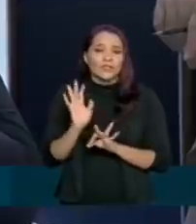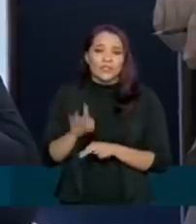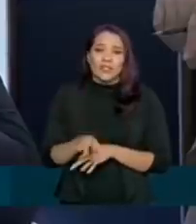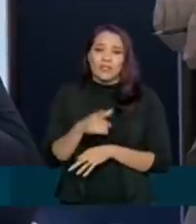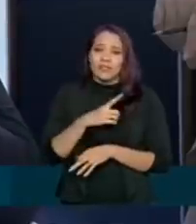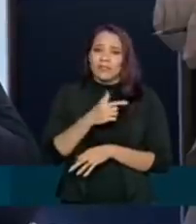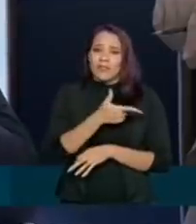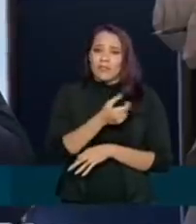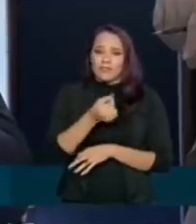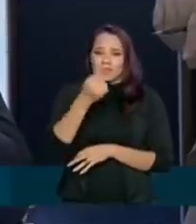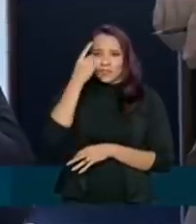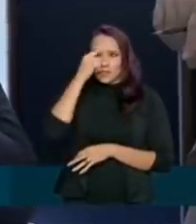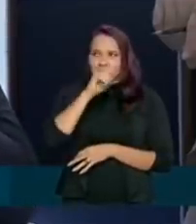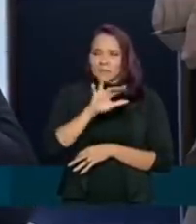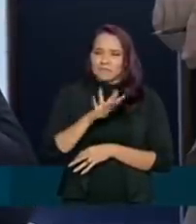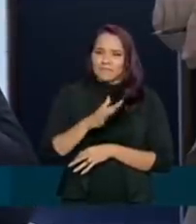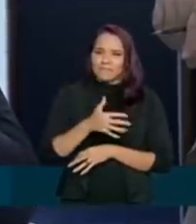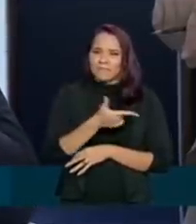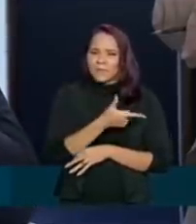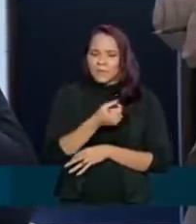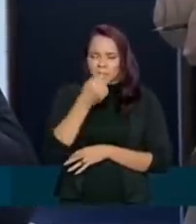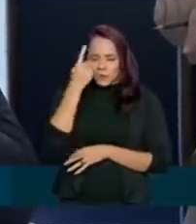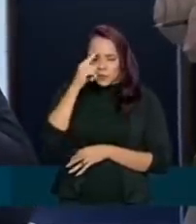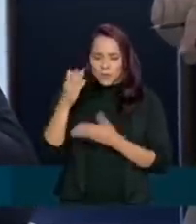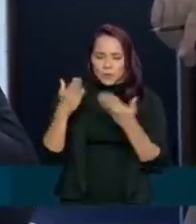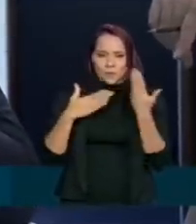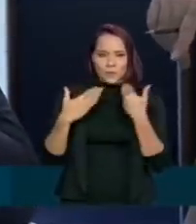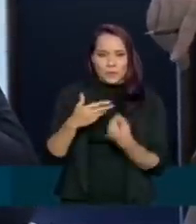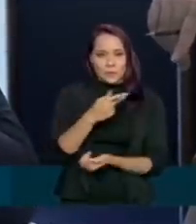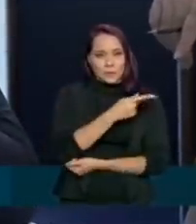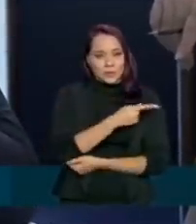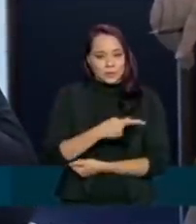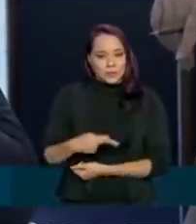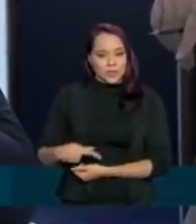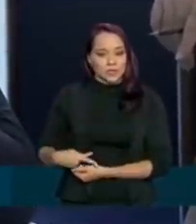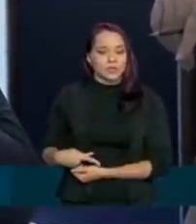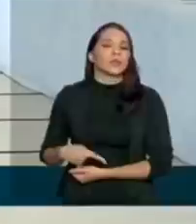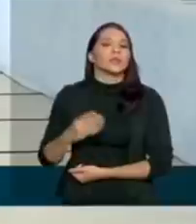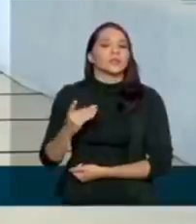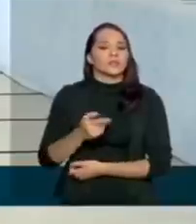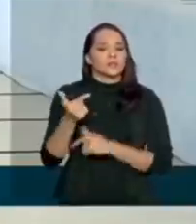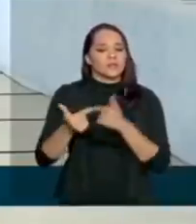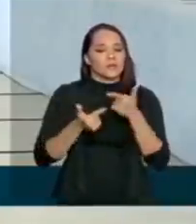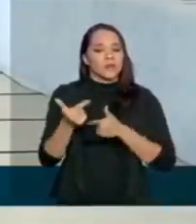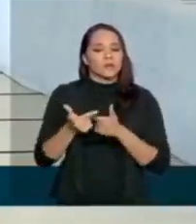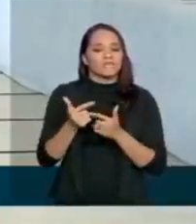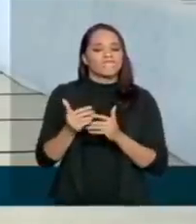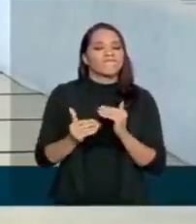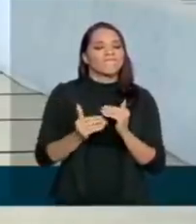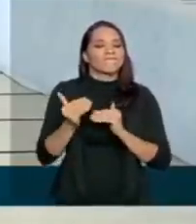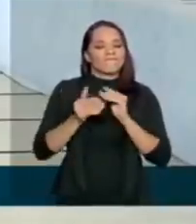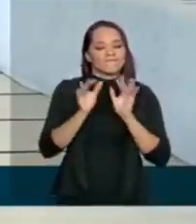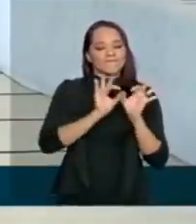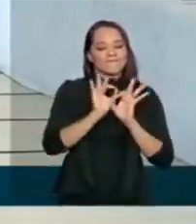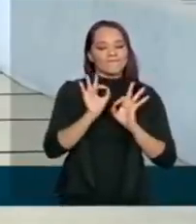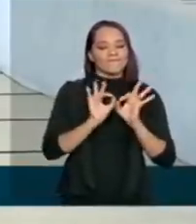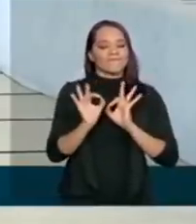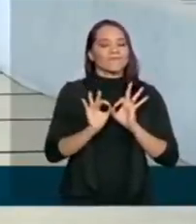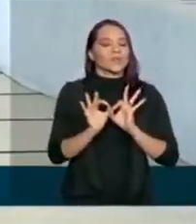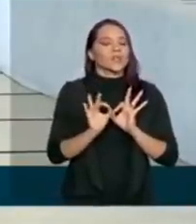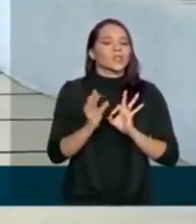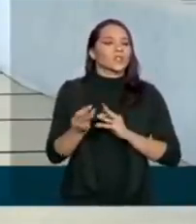dias, faz mais ou menos 20 dias que eu conversei com o presidente, que nós estávamos trabalhando nesse desenvolvimento de